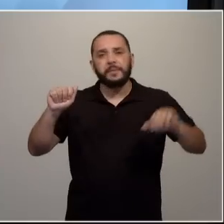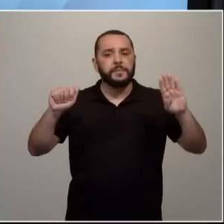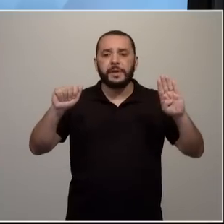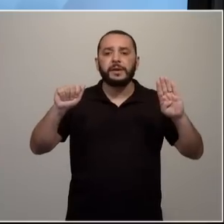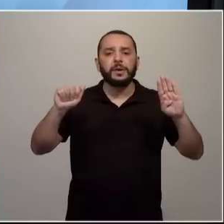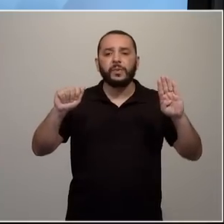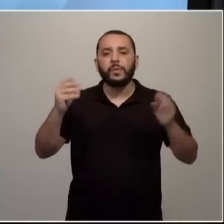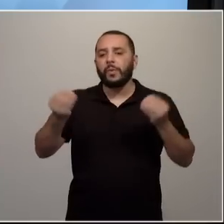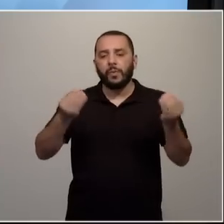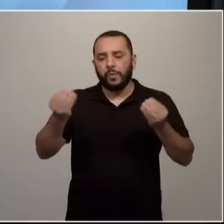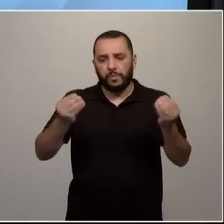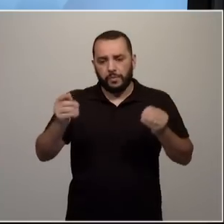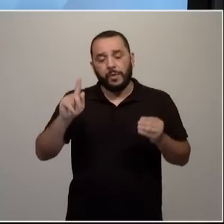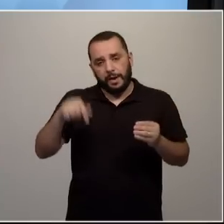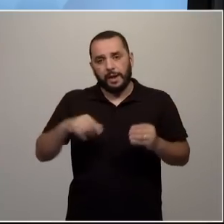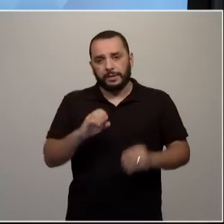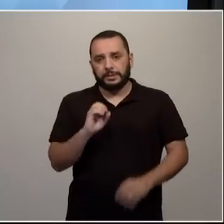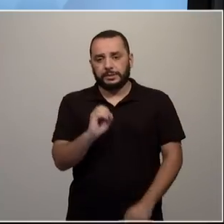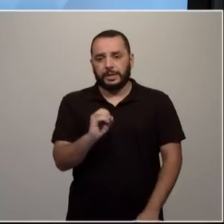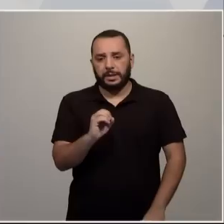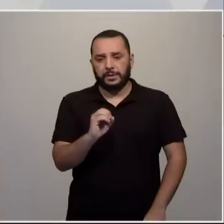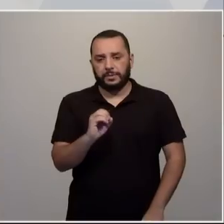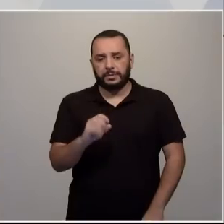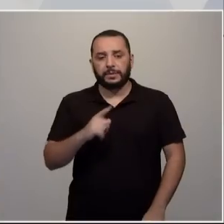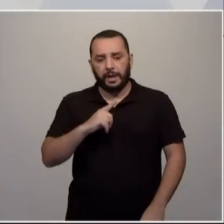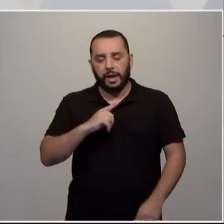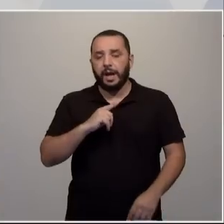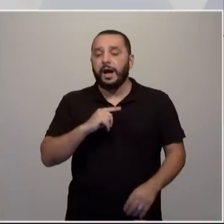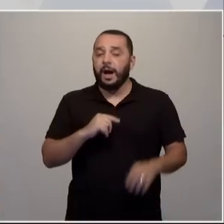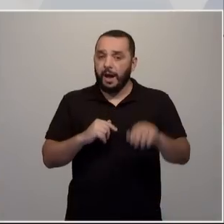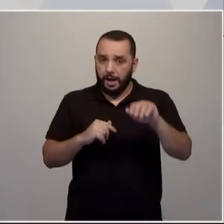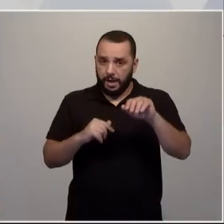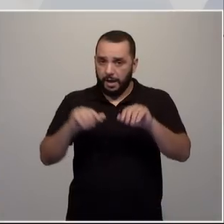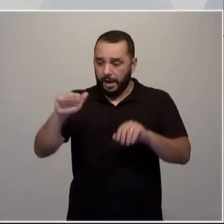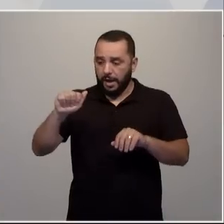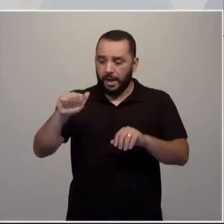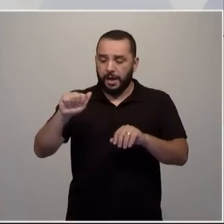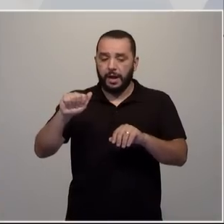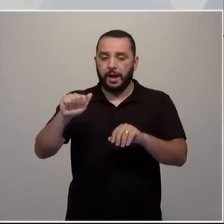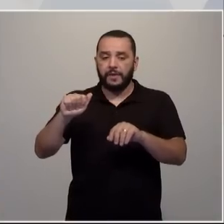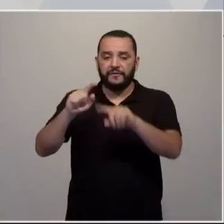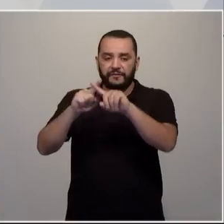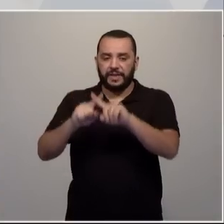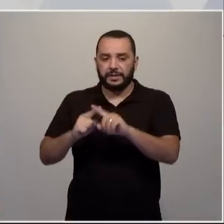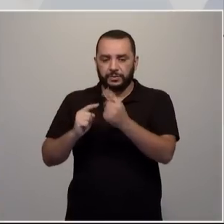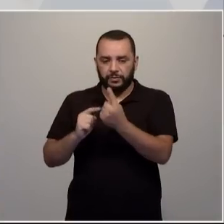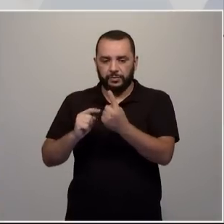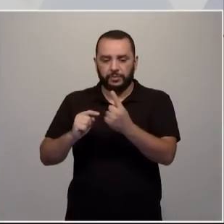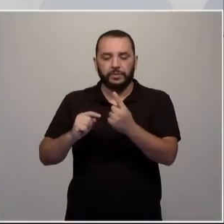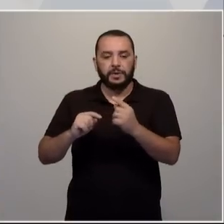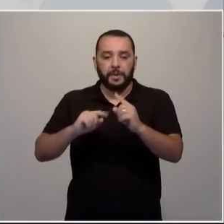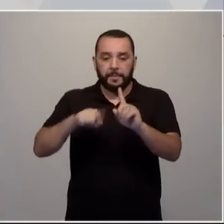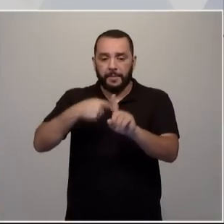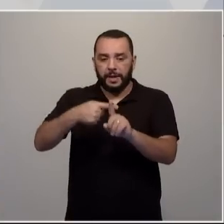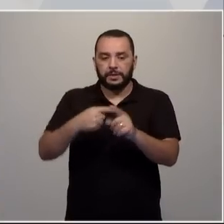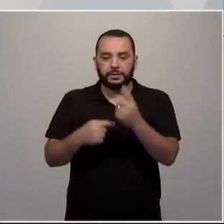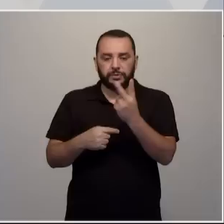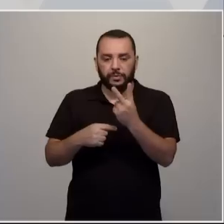produto escalar é zero. E o produto escalar é igual a vezes 1, mais 2 vezes menos